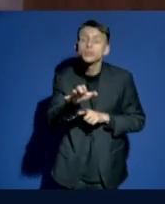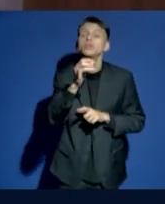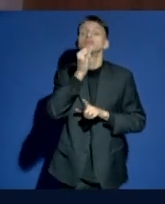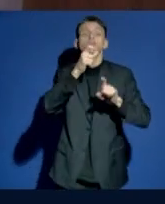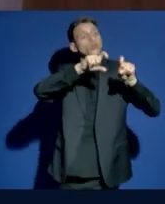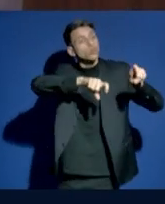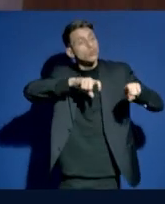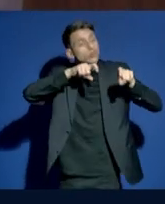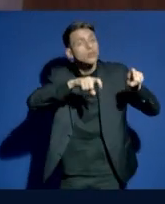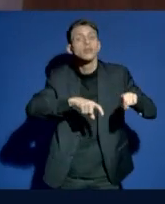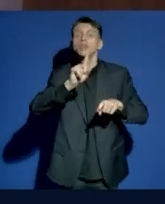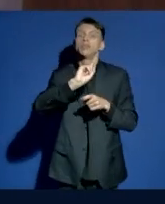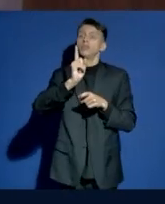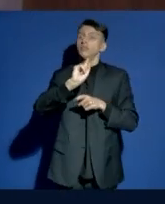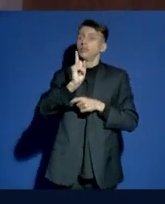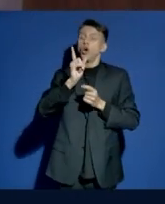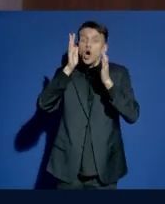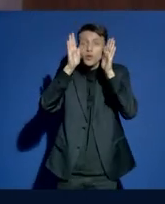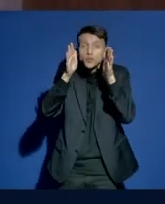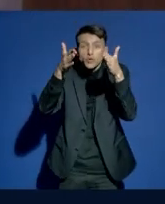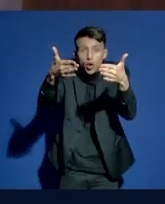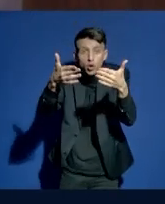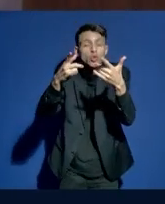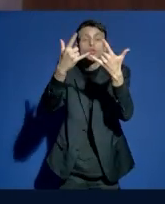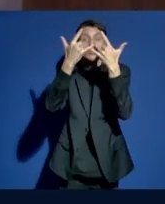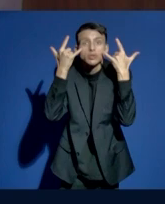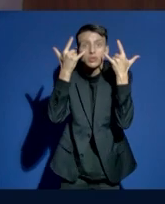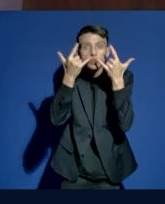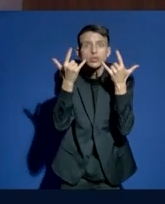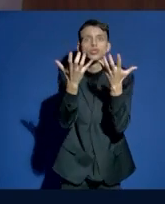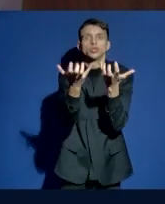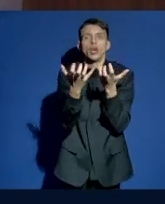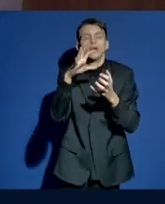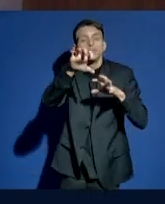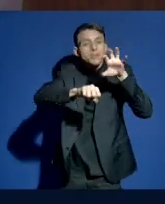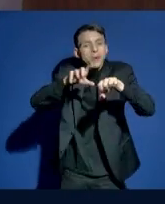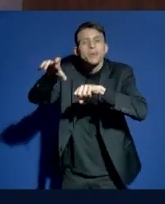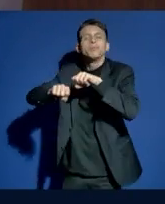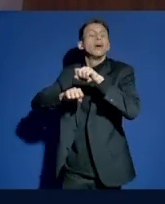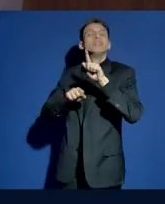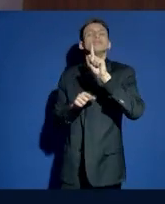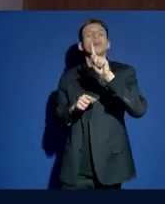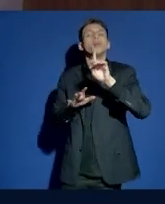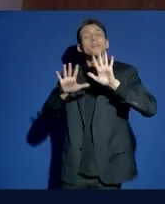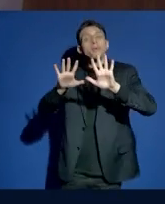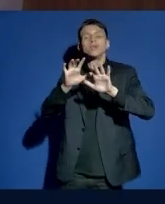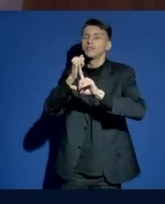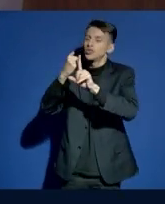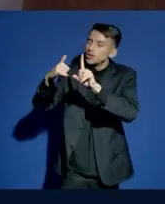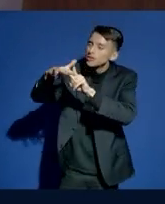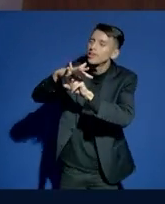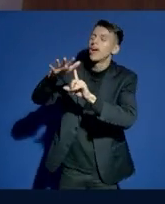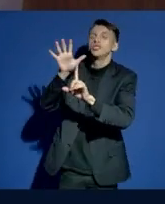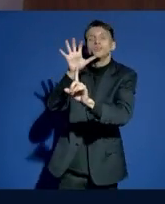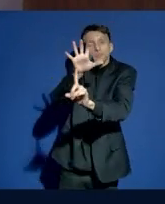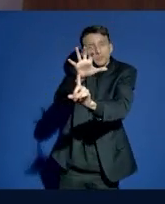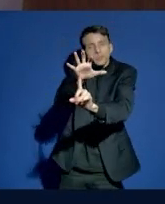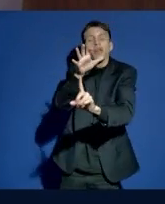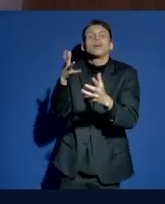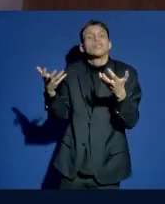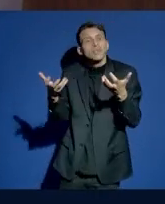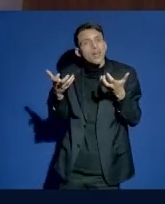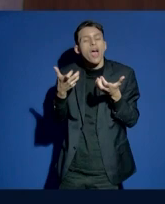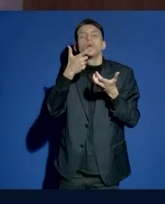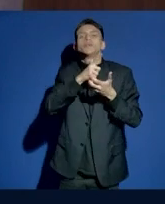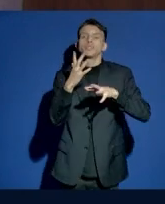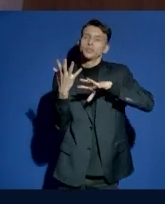agricultura onde você não está totalmente focado na rentabilidade daquela tua fazenda, mas também a sociedade pressiona para um manejo mais